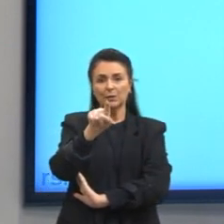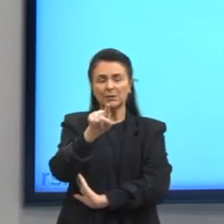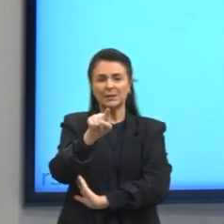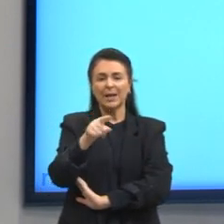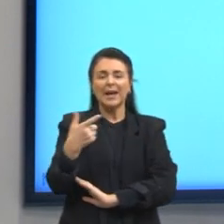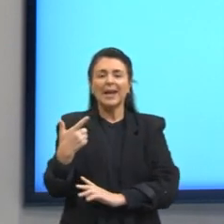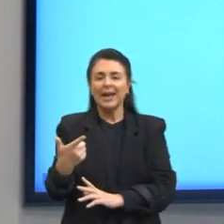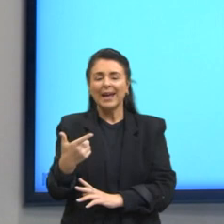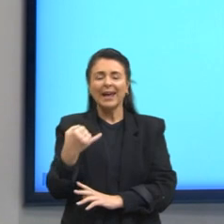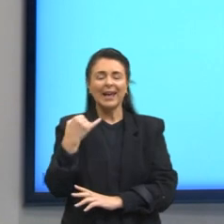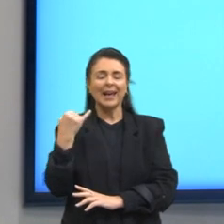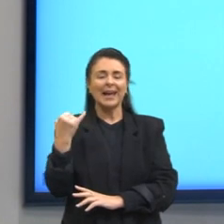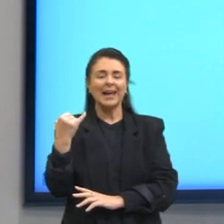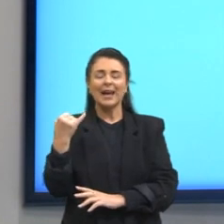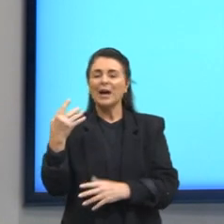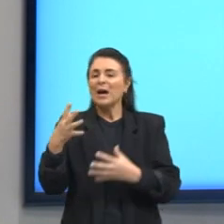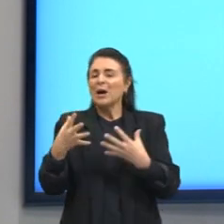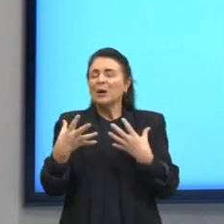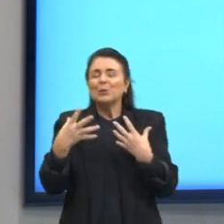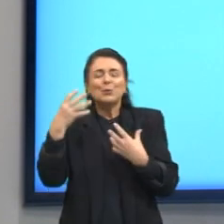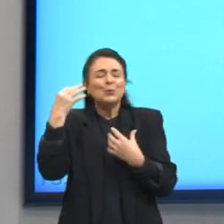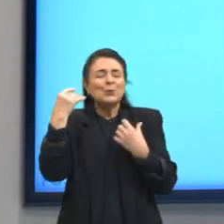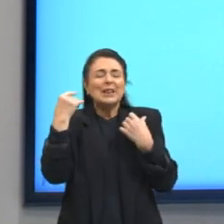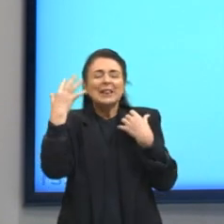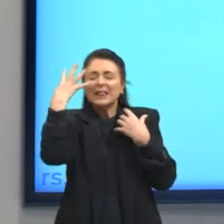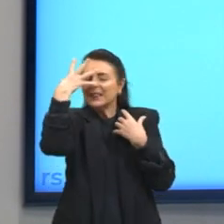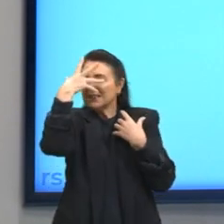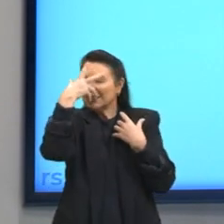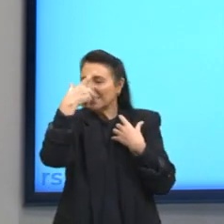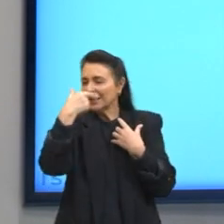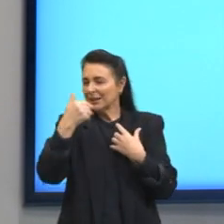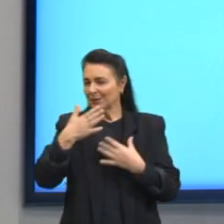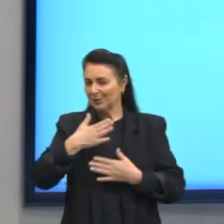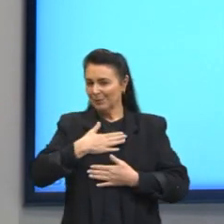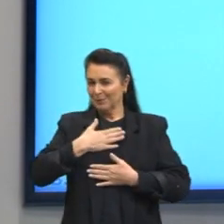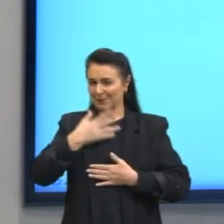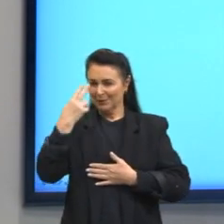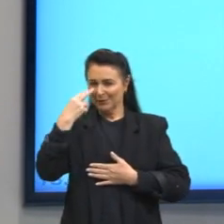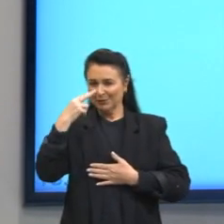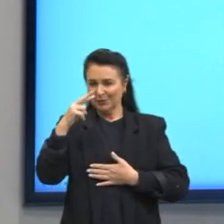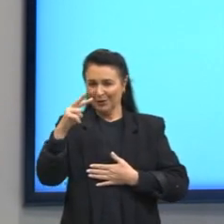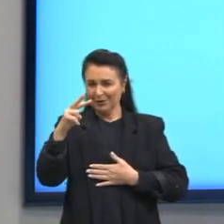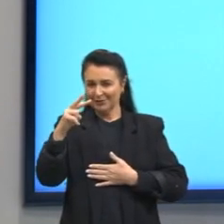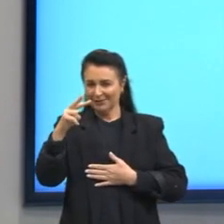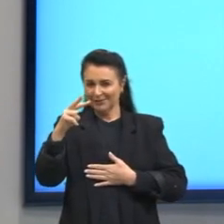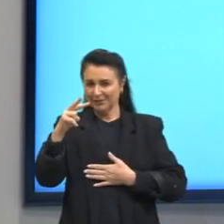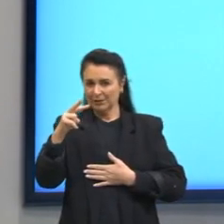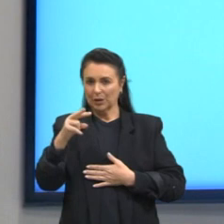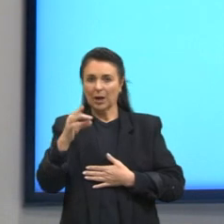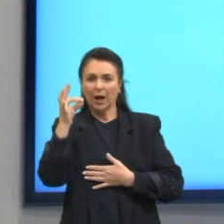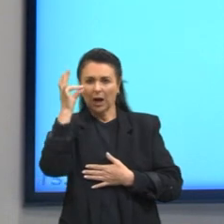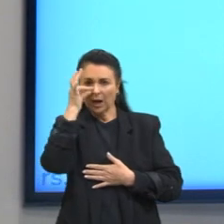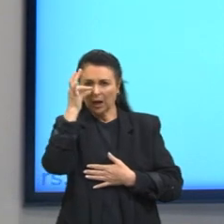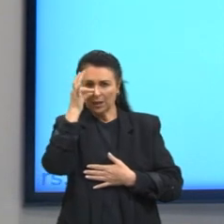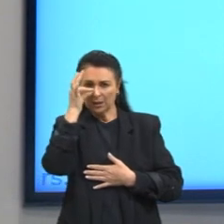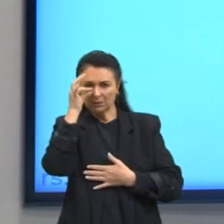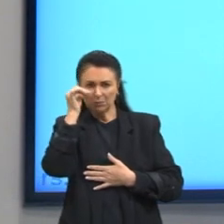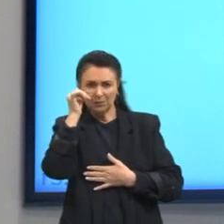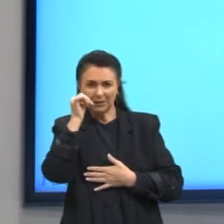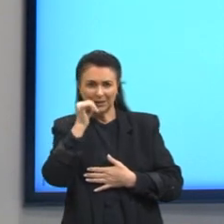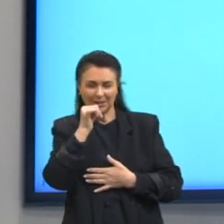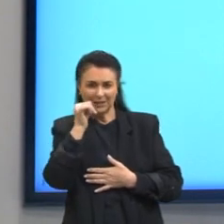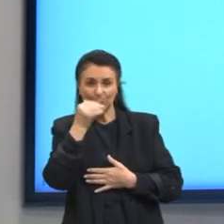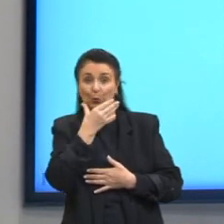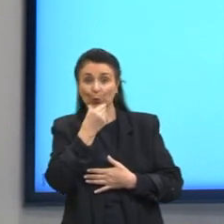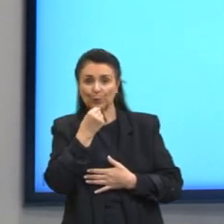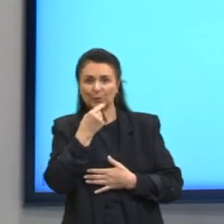colírio para os meus olhos né Dois Ratinhos conversando rato dispara ratinha ela fica toda emocionada ó